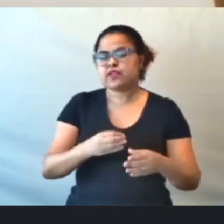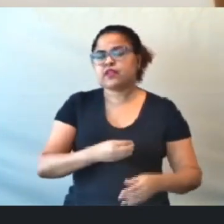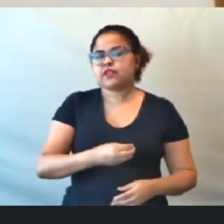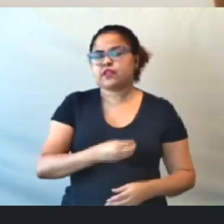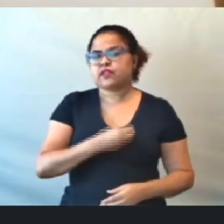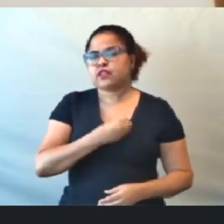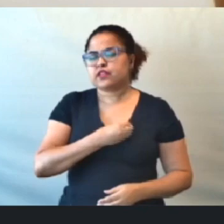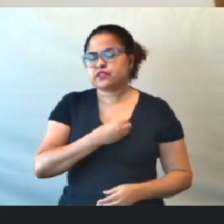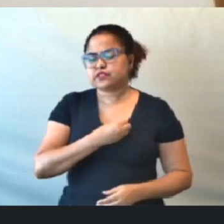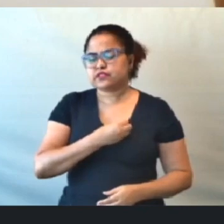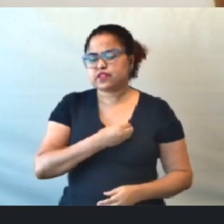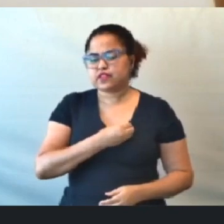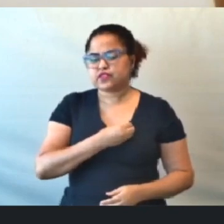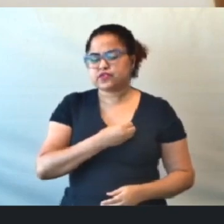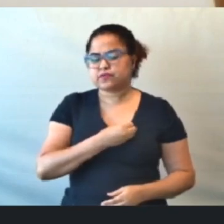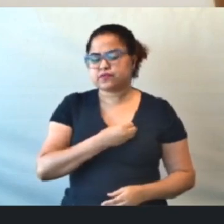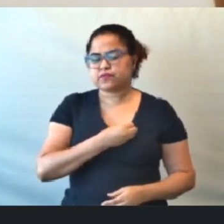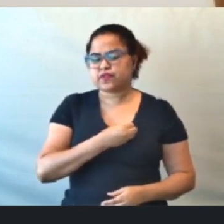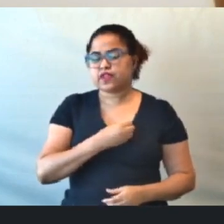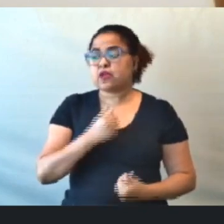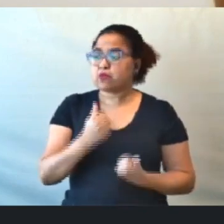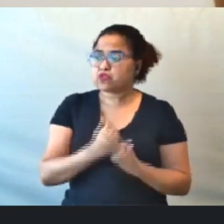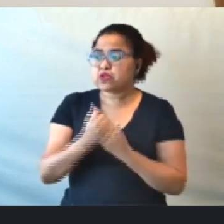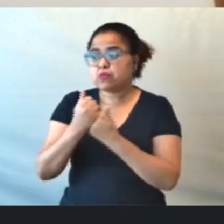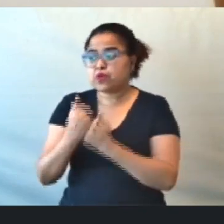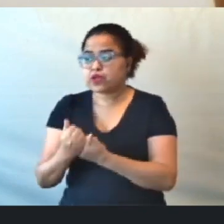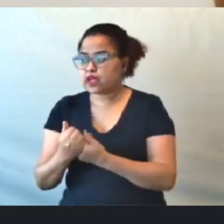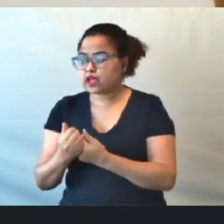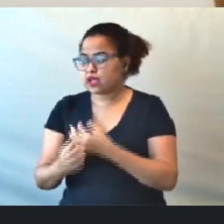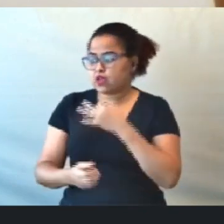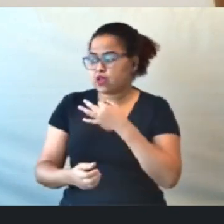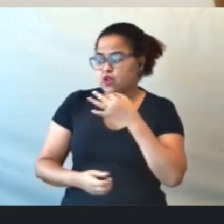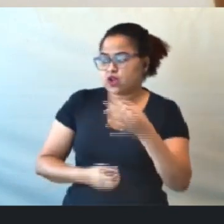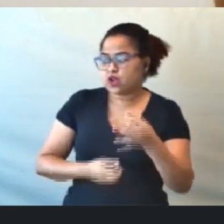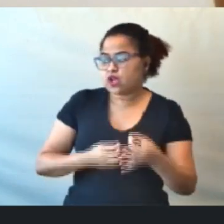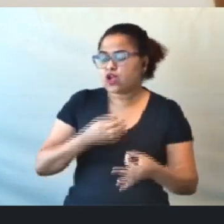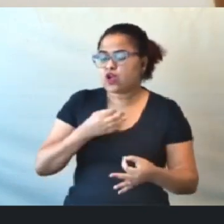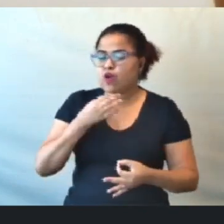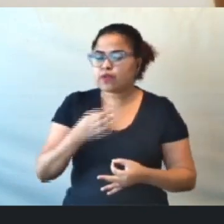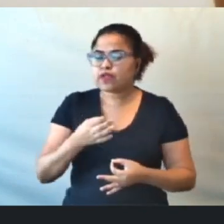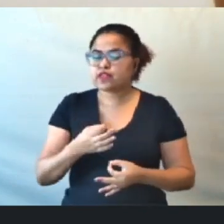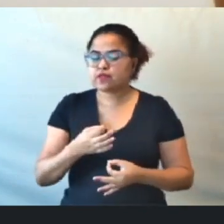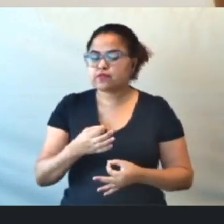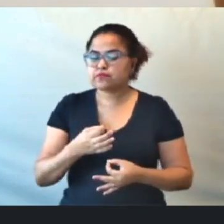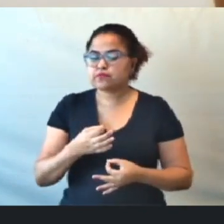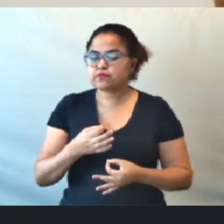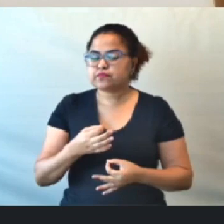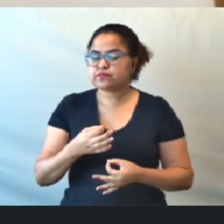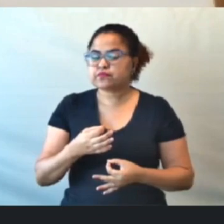vezes, recomendar alguma contratação que a empresa faça